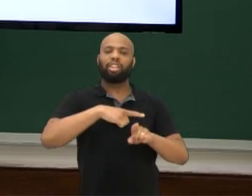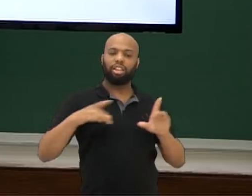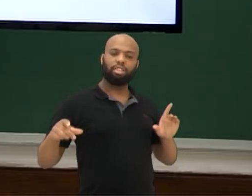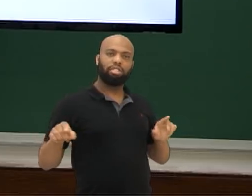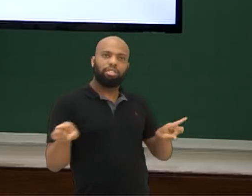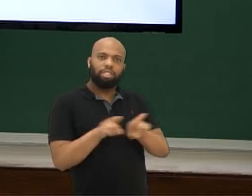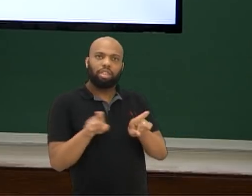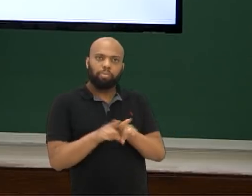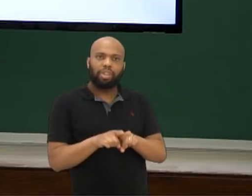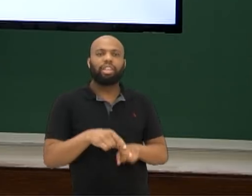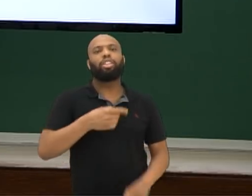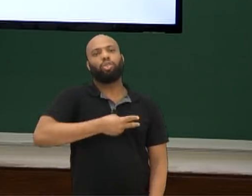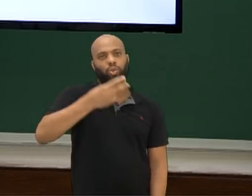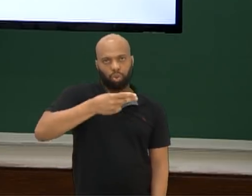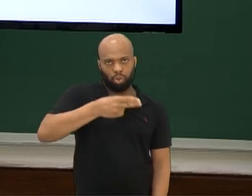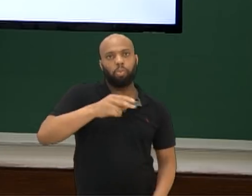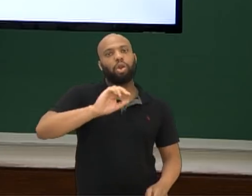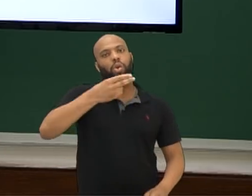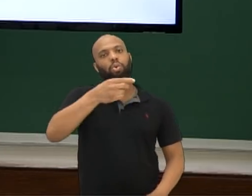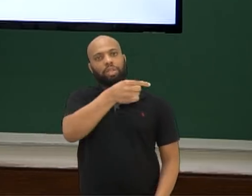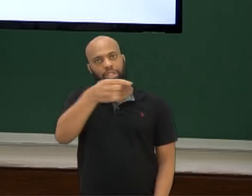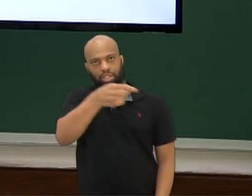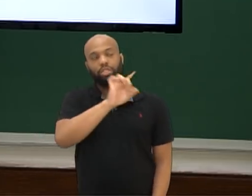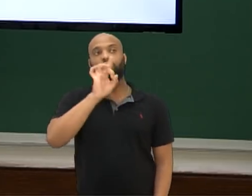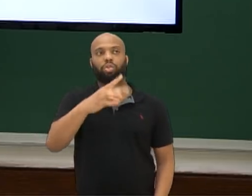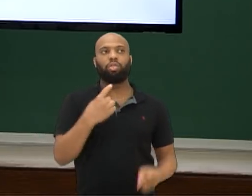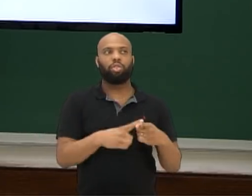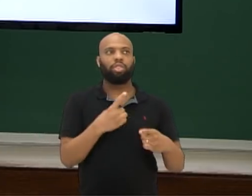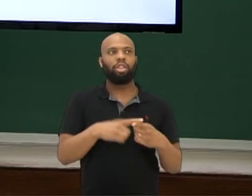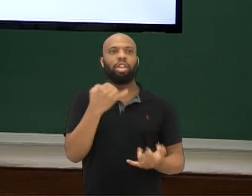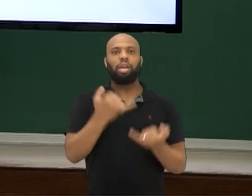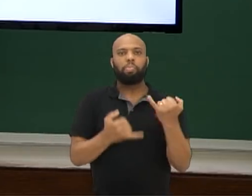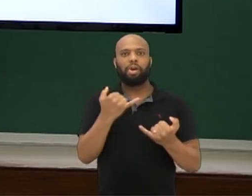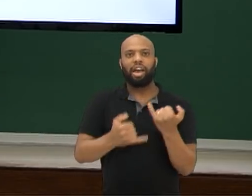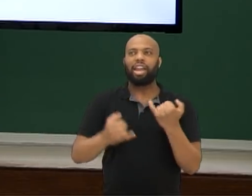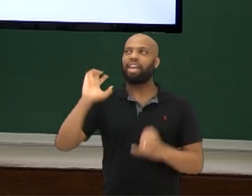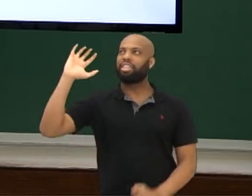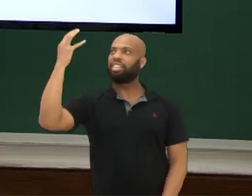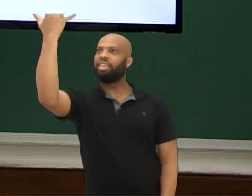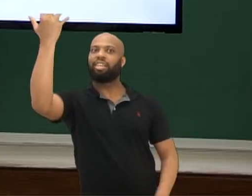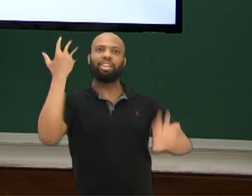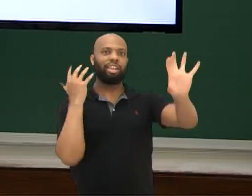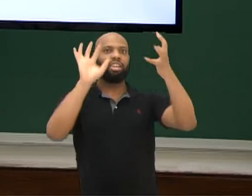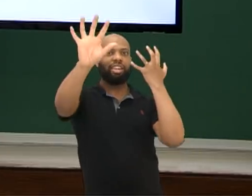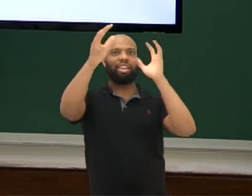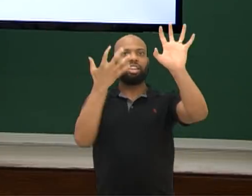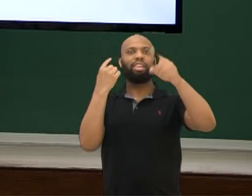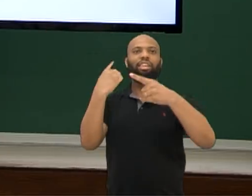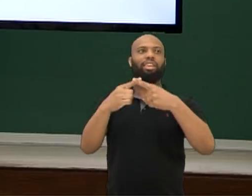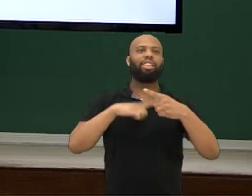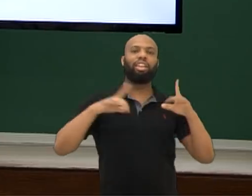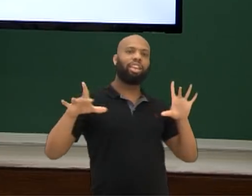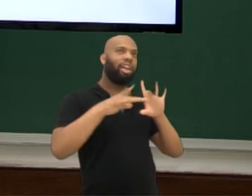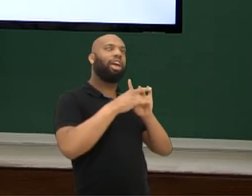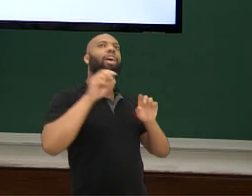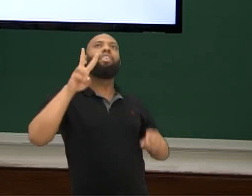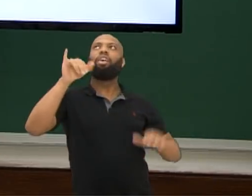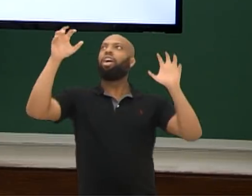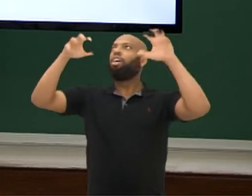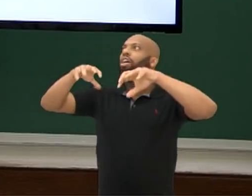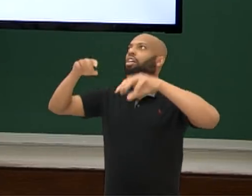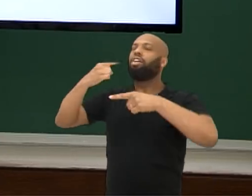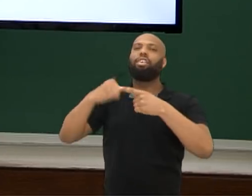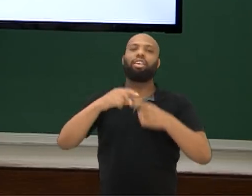e seguido das ligações simples. Às vezes eu penso que eu sou tipo o homem da meteorologia, né? Passando aqui, porque na ligação tripla vai chover, na ligação